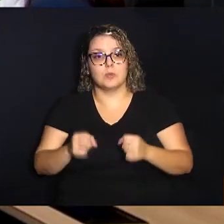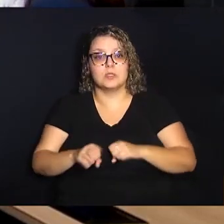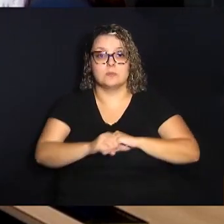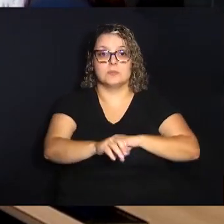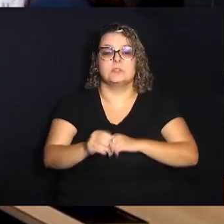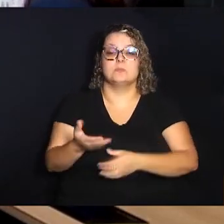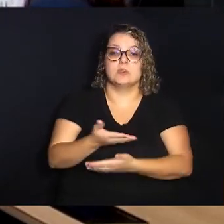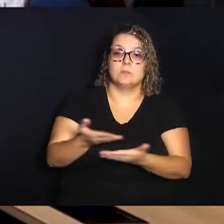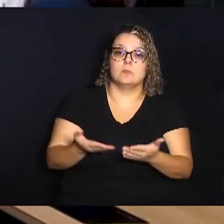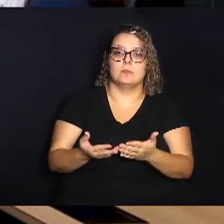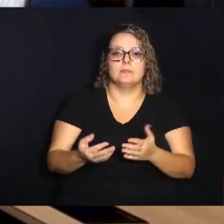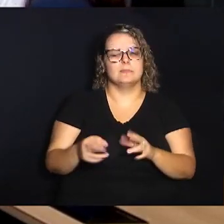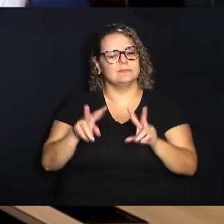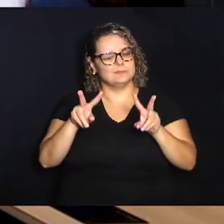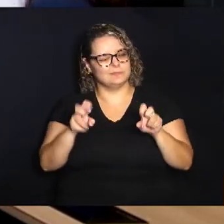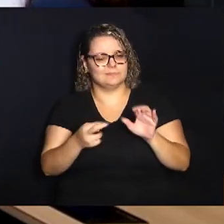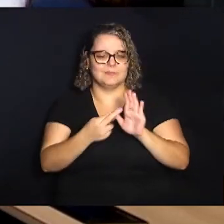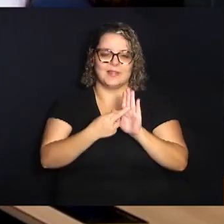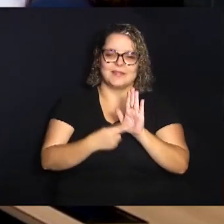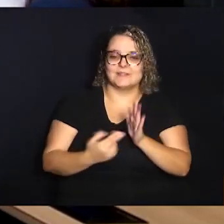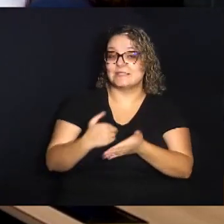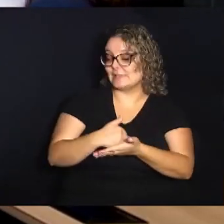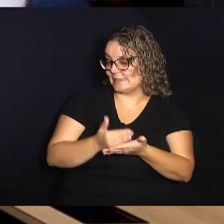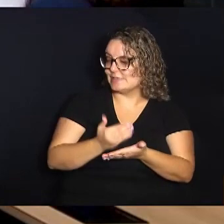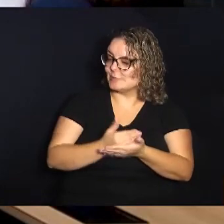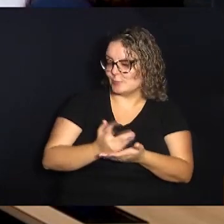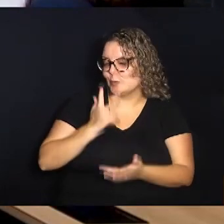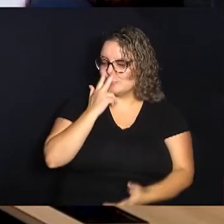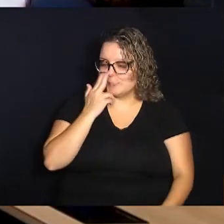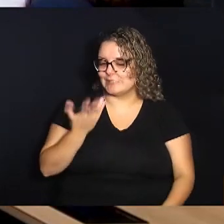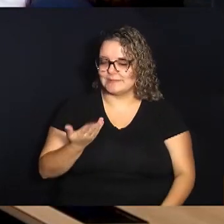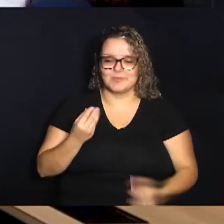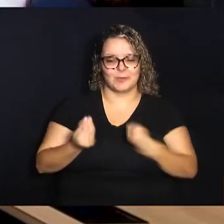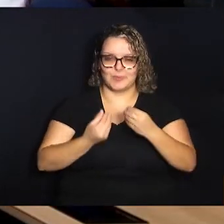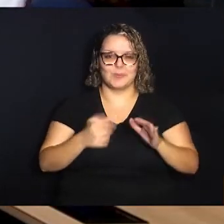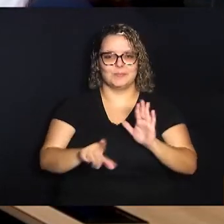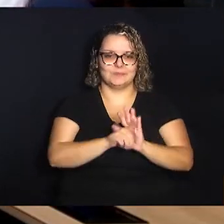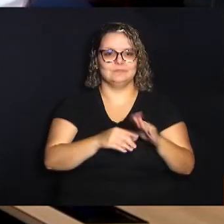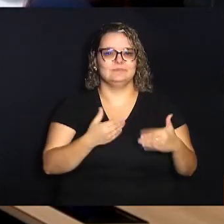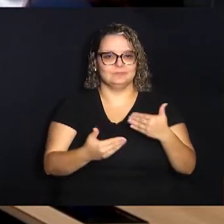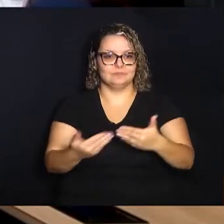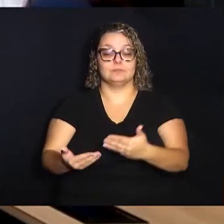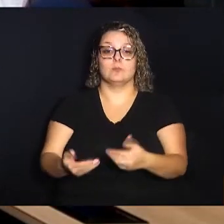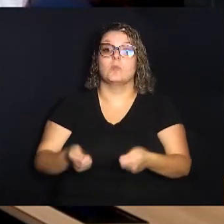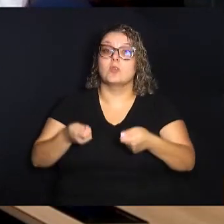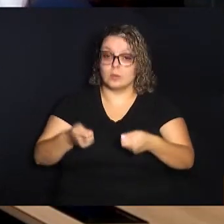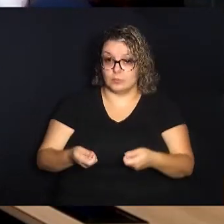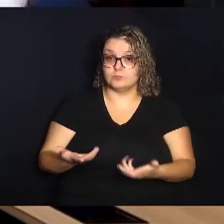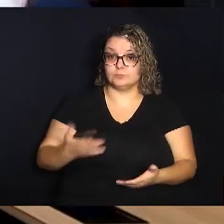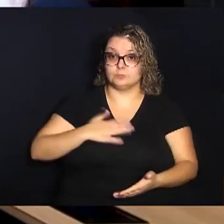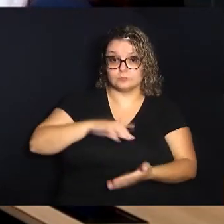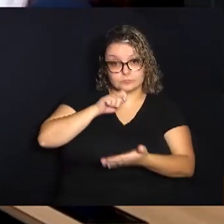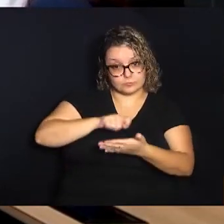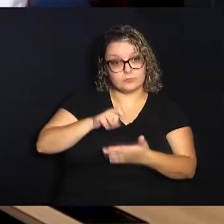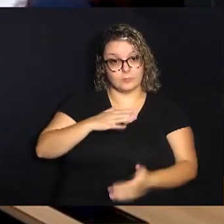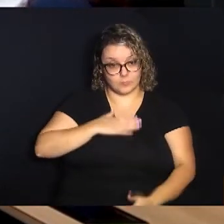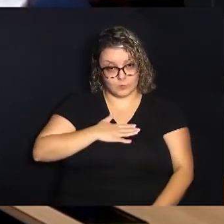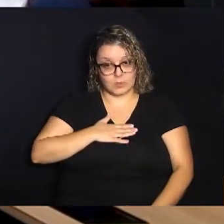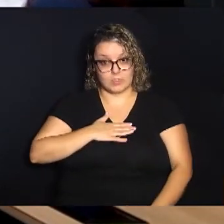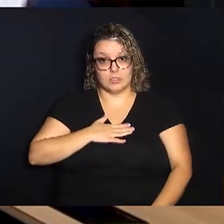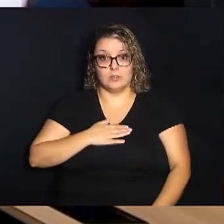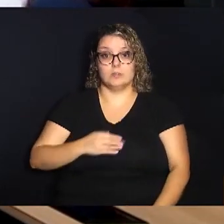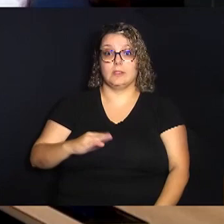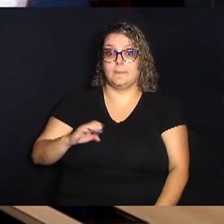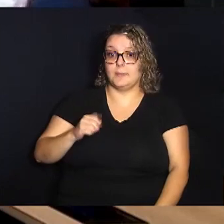essa receita de bolo de como tramitar uma lei, e passei de forma concreta uma lei de minha autoria, que é a lei de banco de